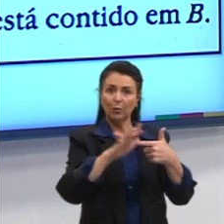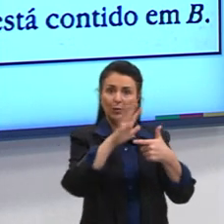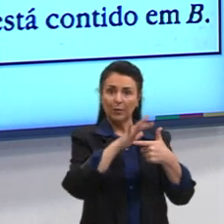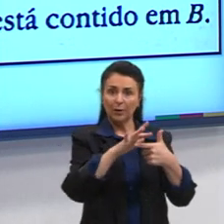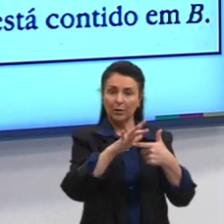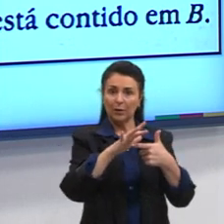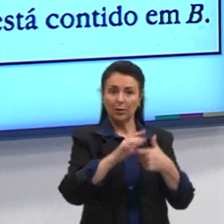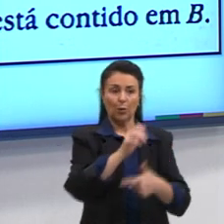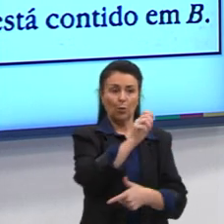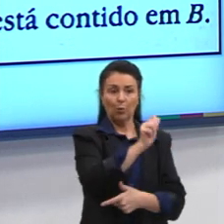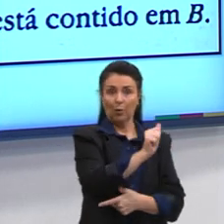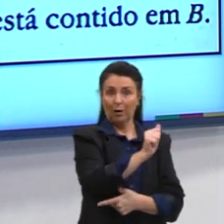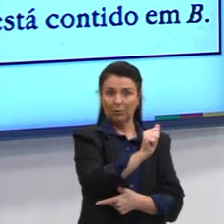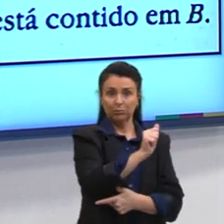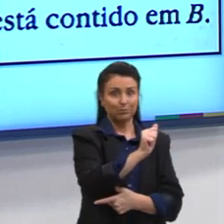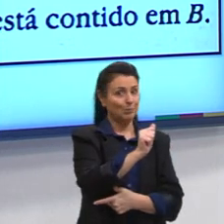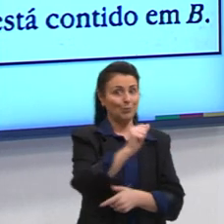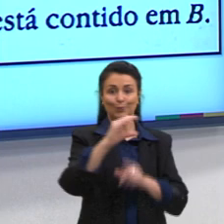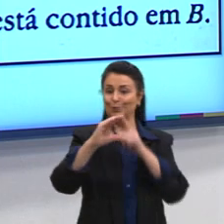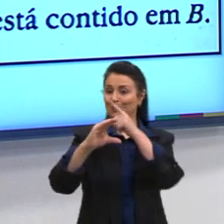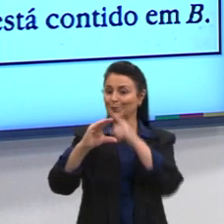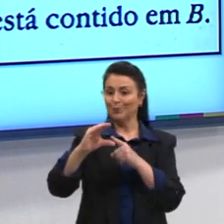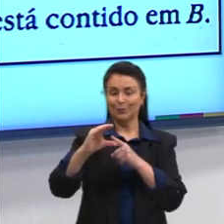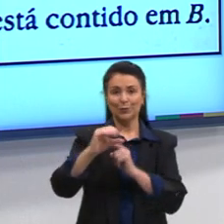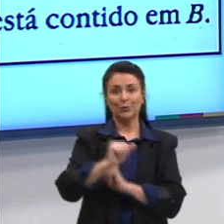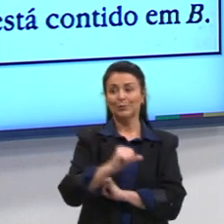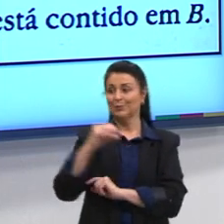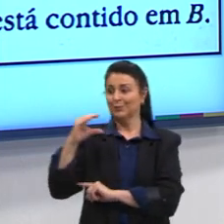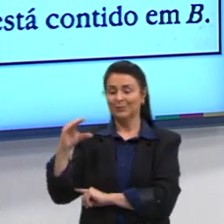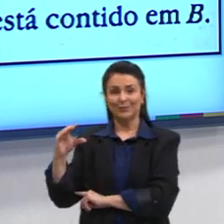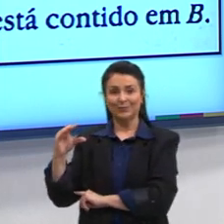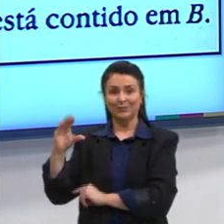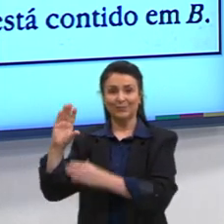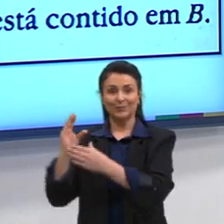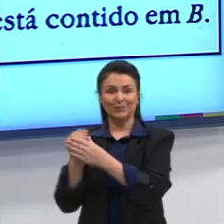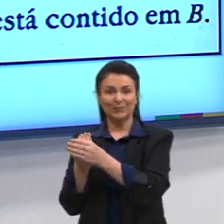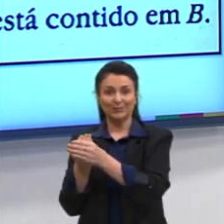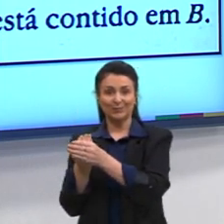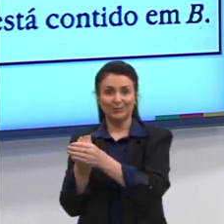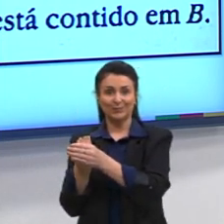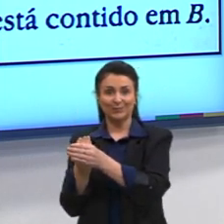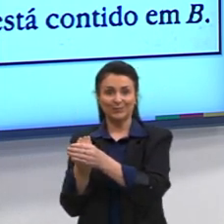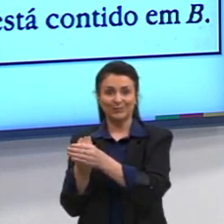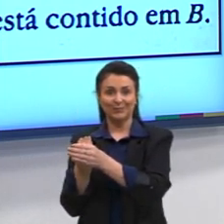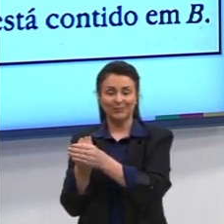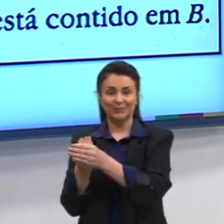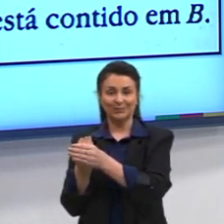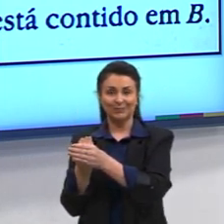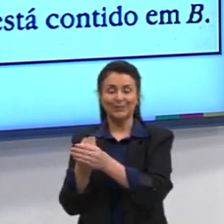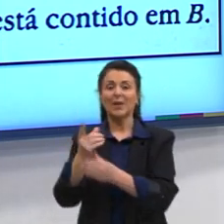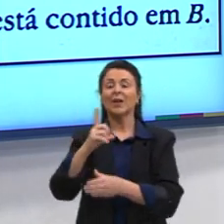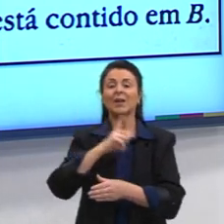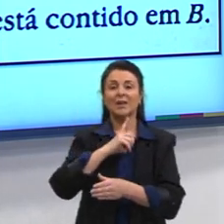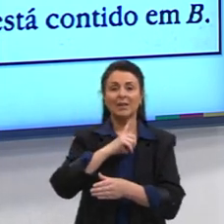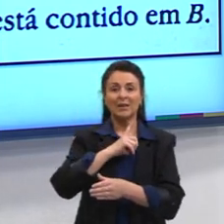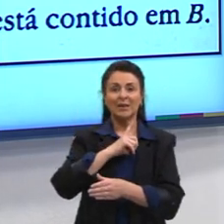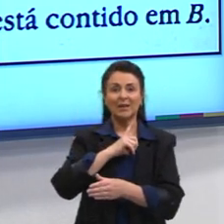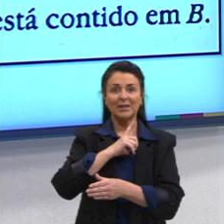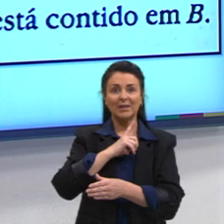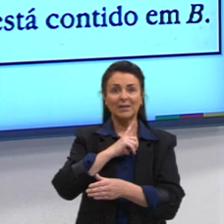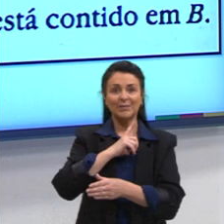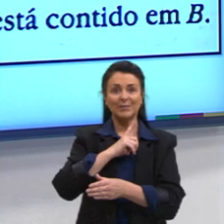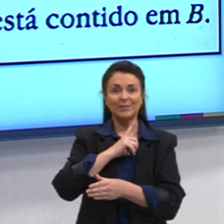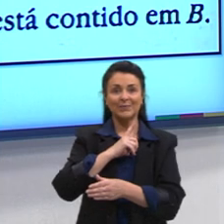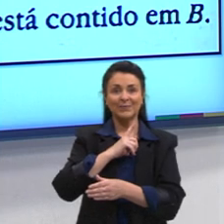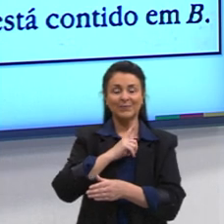contido em ser Opa aqui é um serzinho não está continue ser e Aqui nós temos